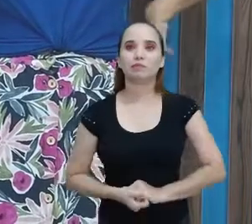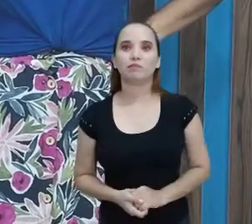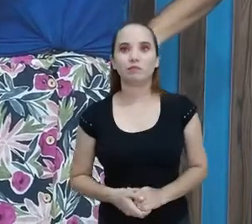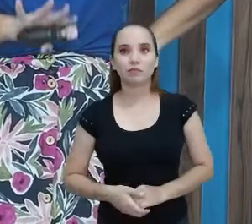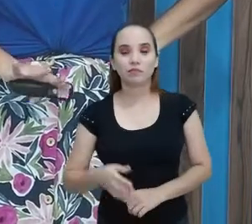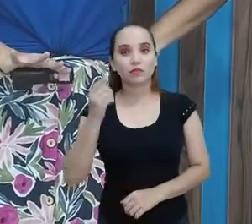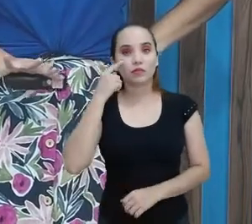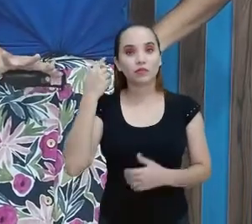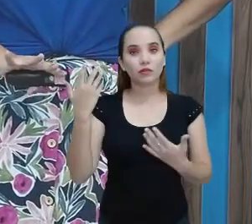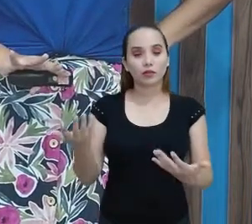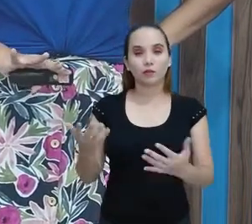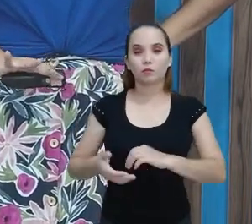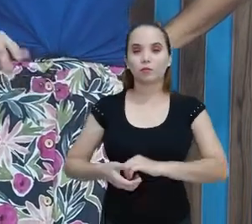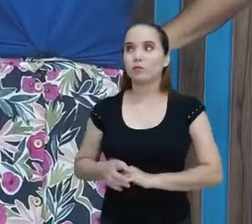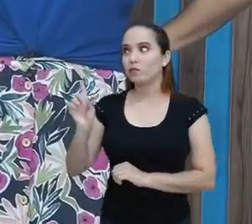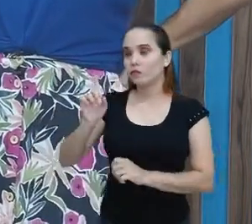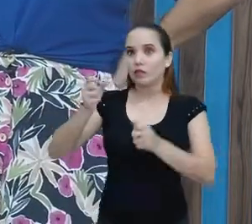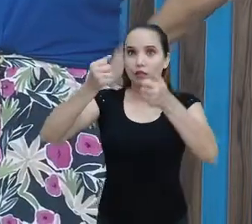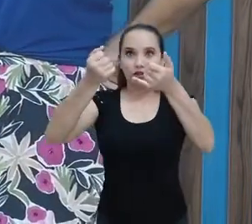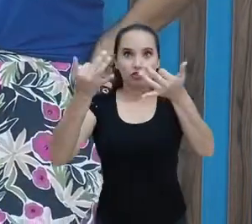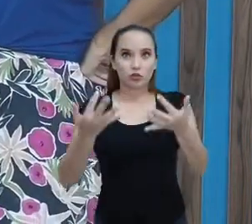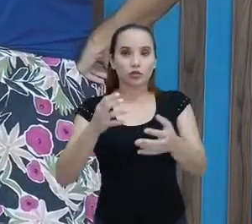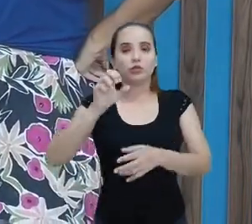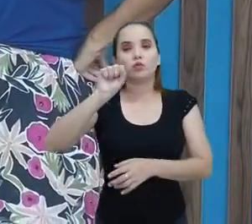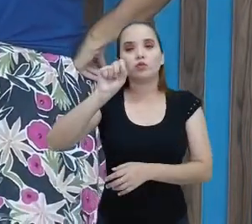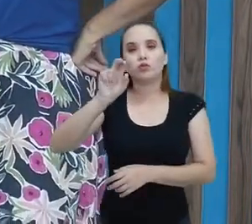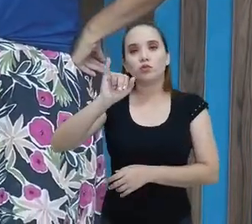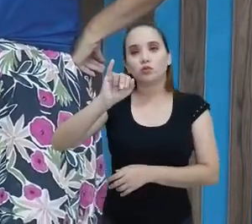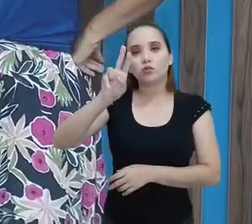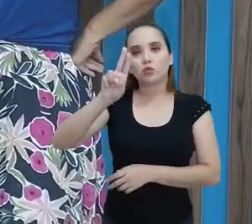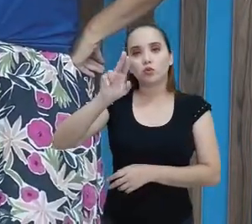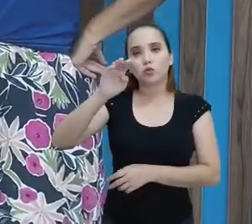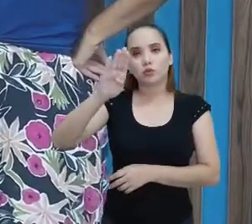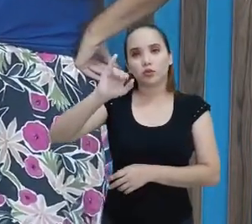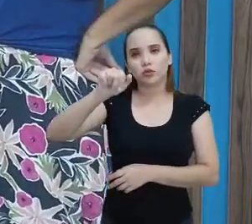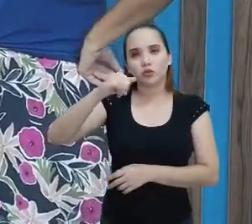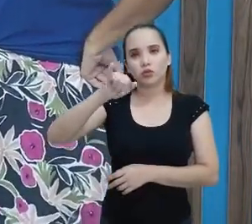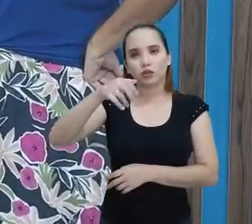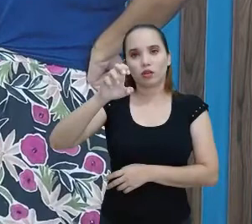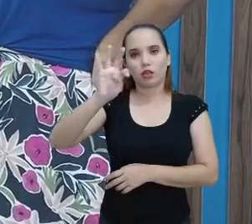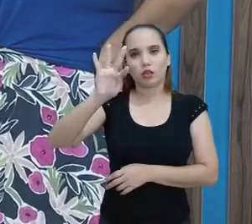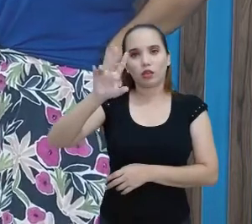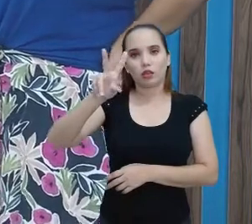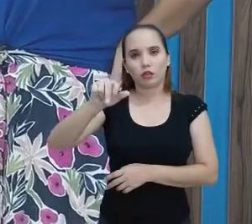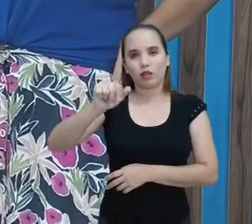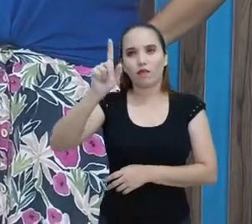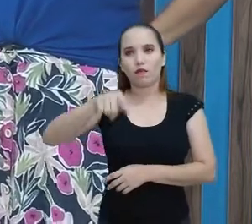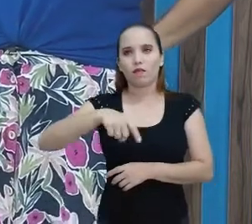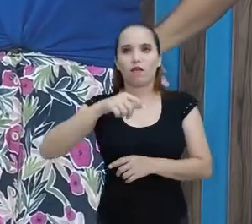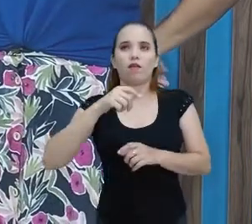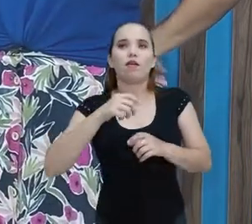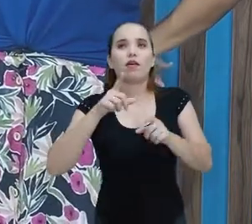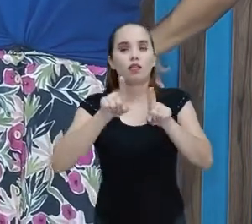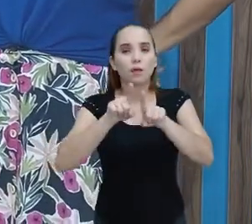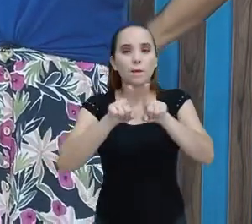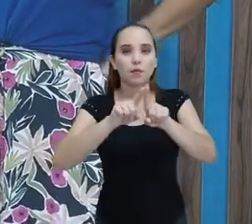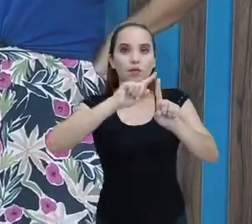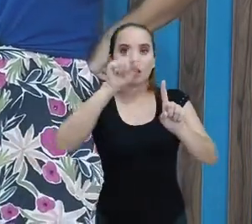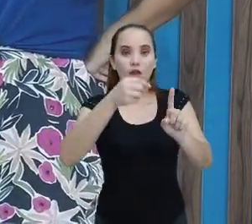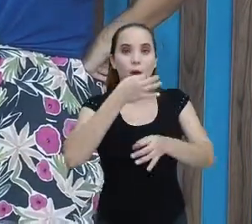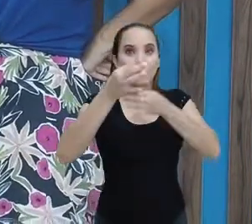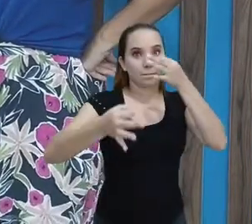subjetiva, por outro lado, o aspecto opinativo não é só contemplado, mas muito